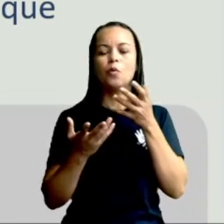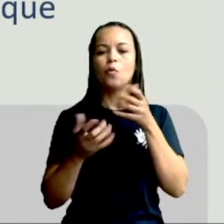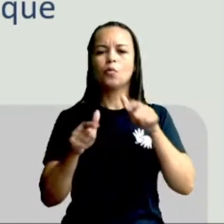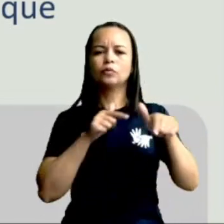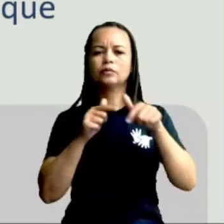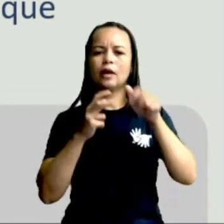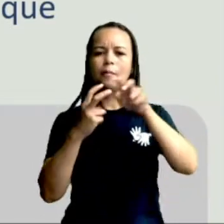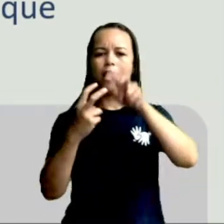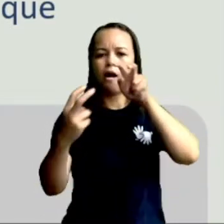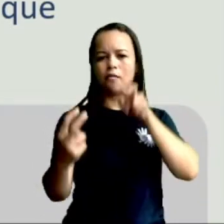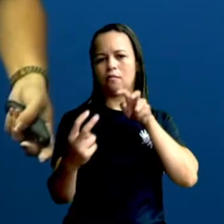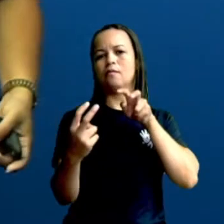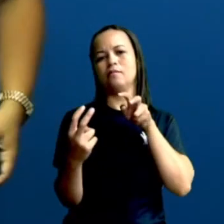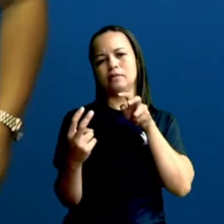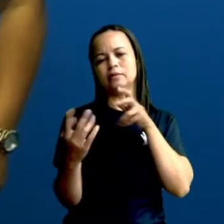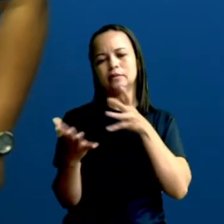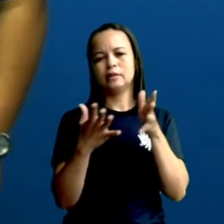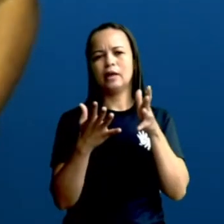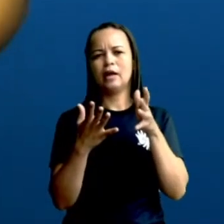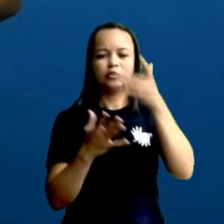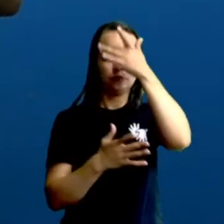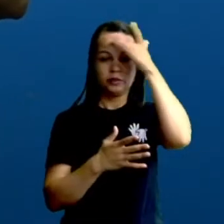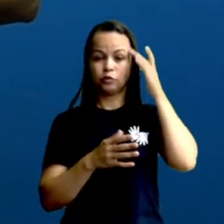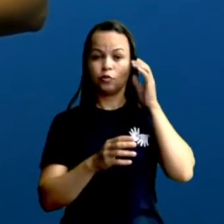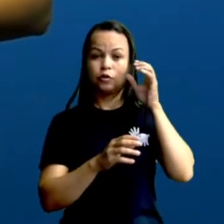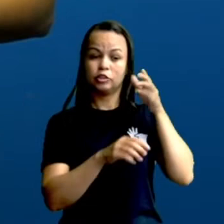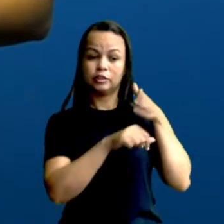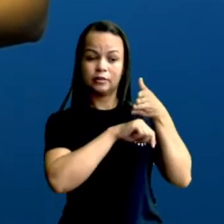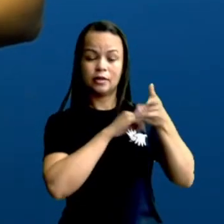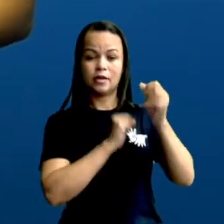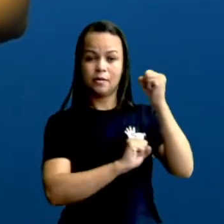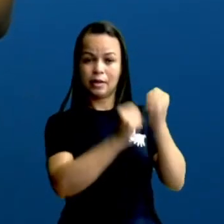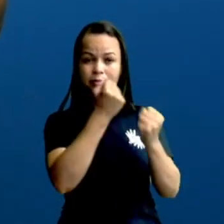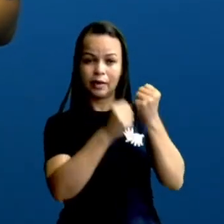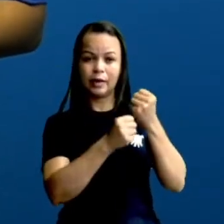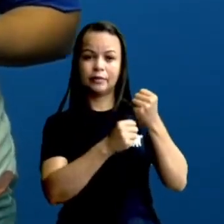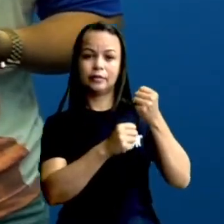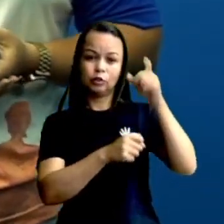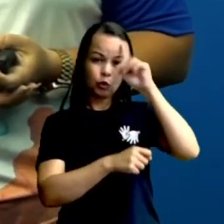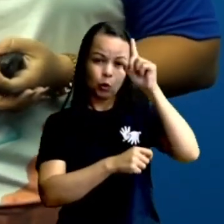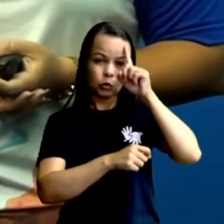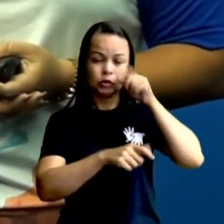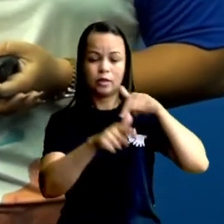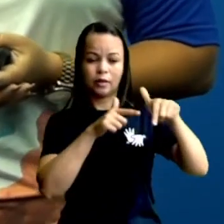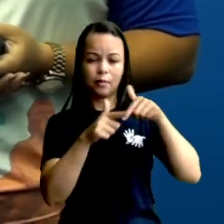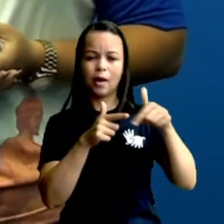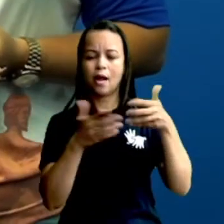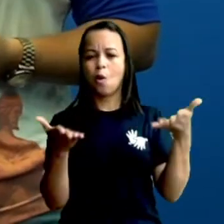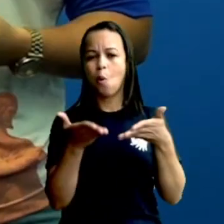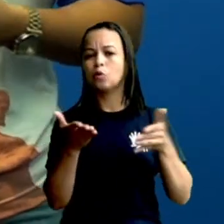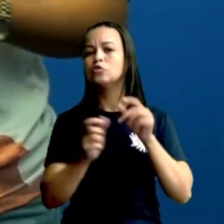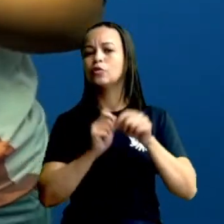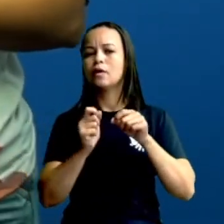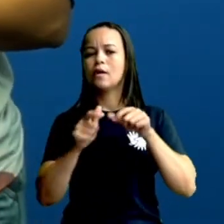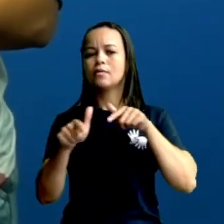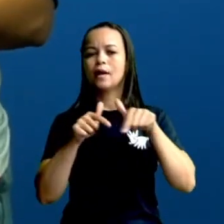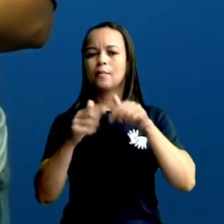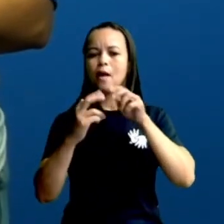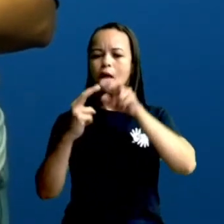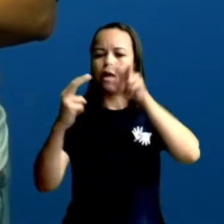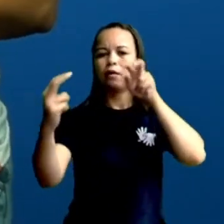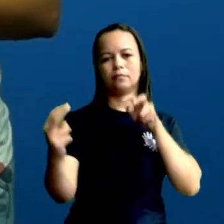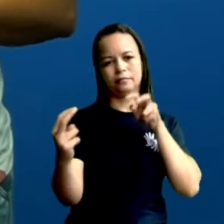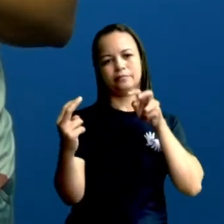em dia, muitas pessoas que trabalhavam em empresas, que iam para a sua empresa trabalhar todos os dias, agora trabalham de casa, certo? Não precisam mais